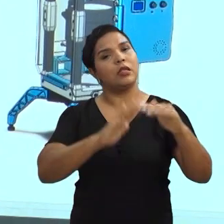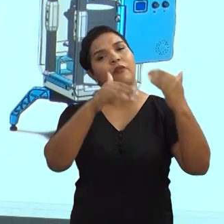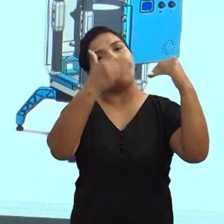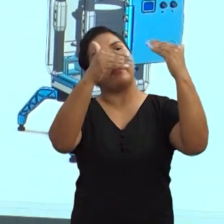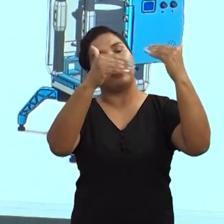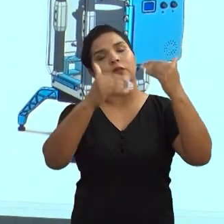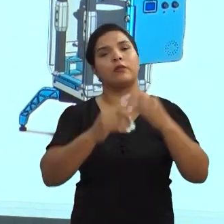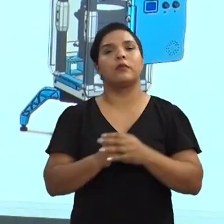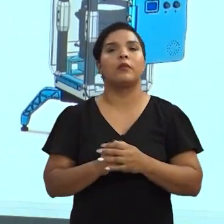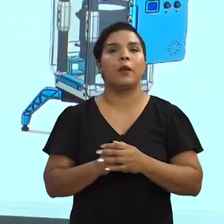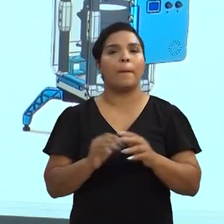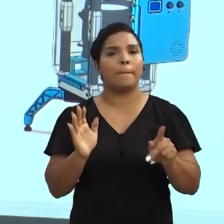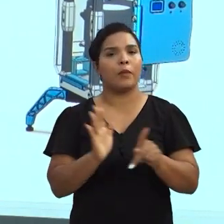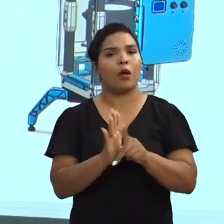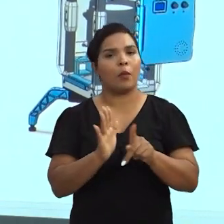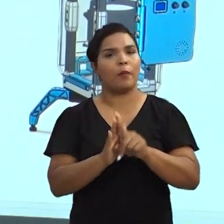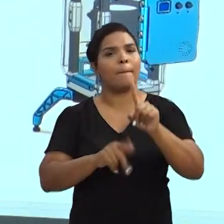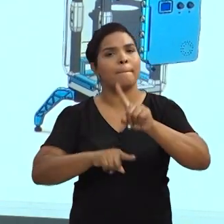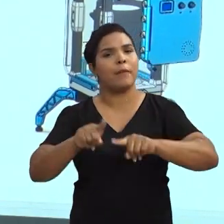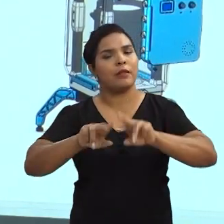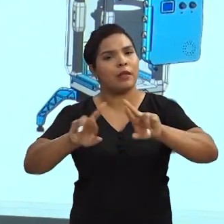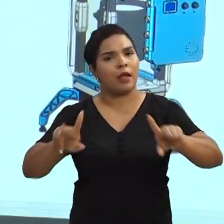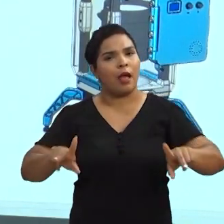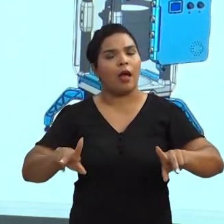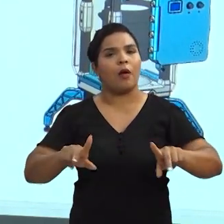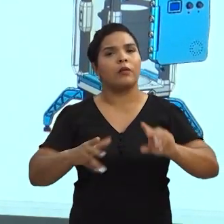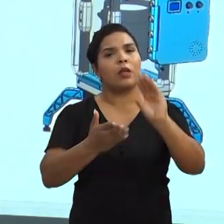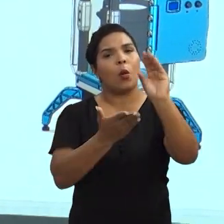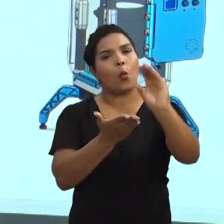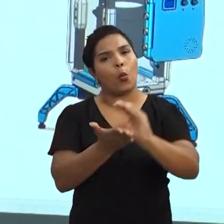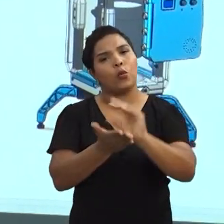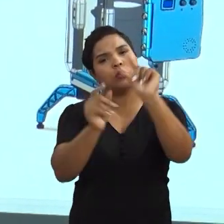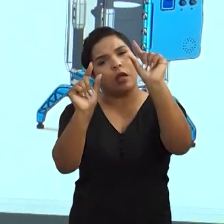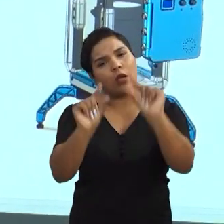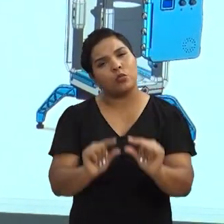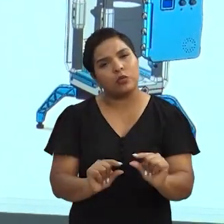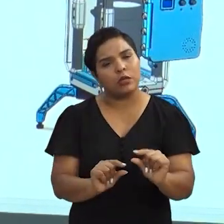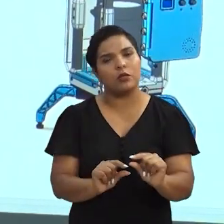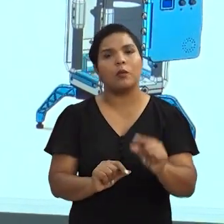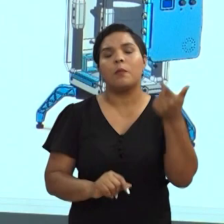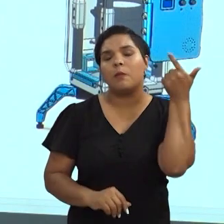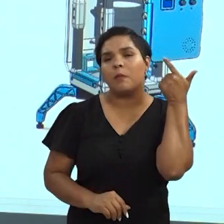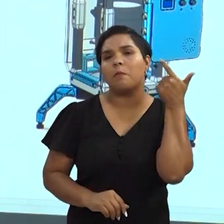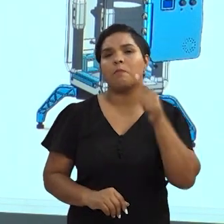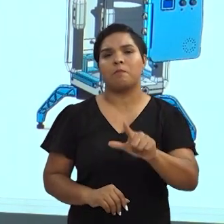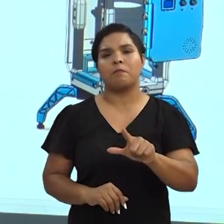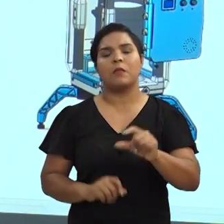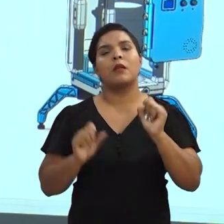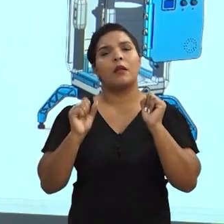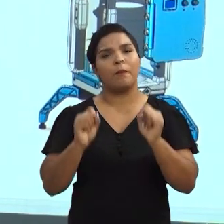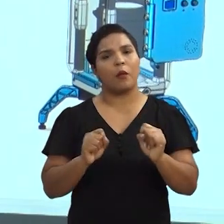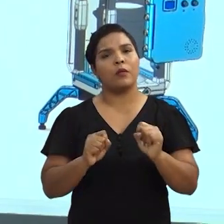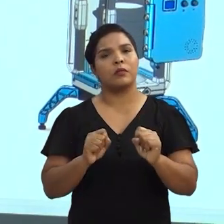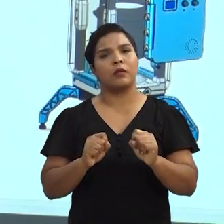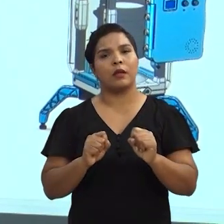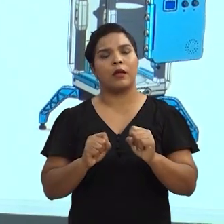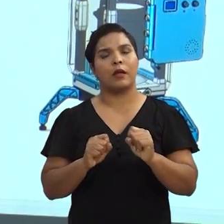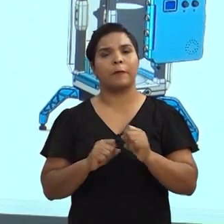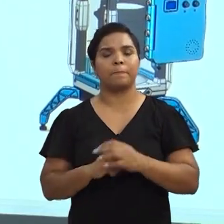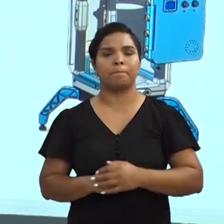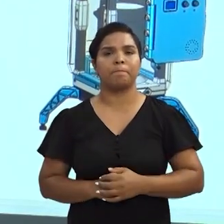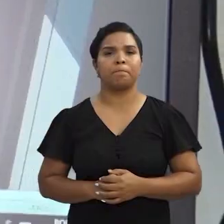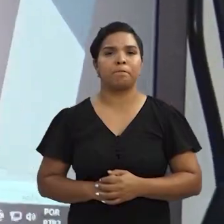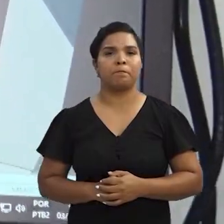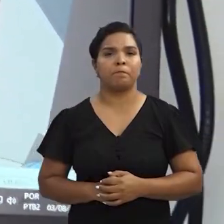vem desenvolvendo, né, equipamentos aí que tenham um custo, né, reduzido para que a gente possa atingir, né, todos